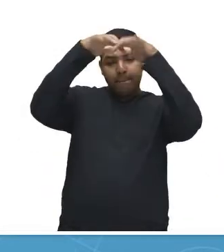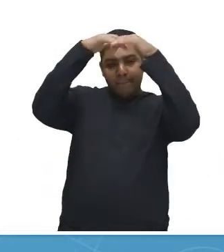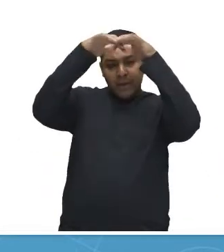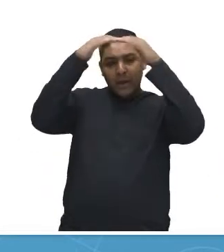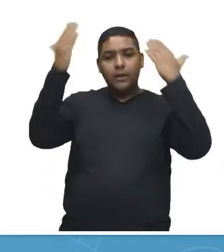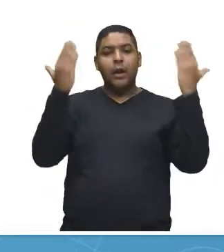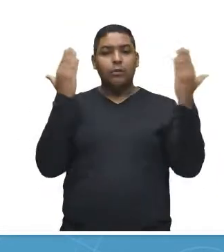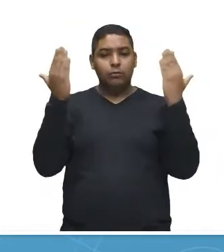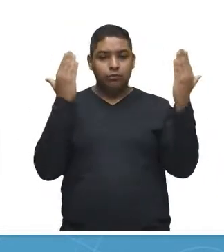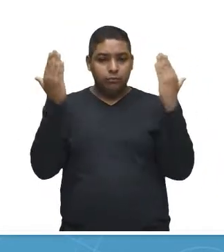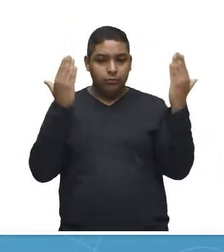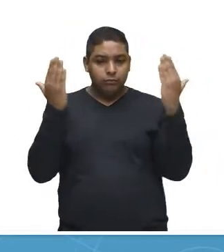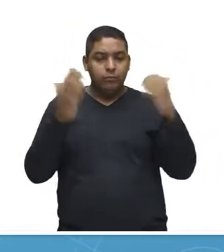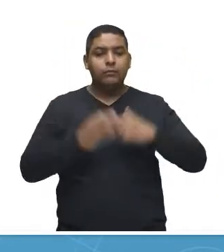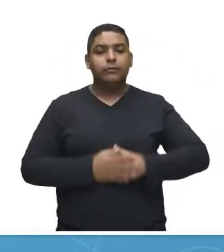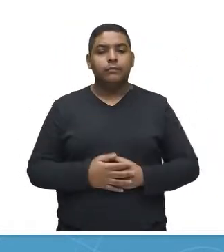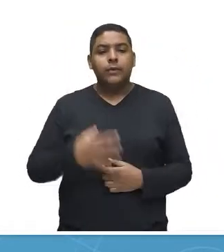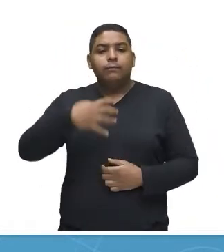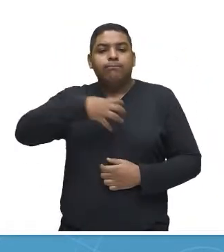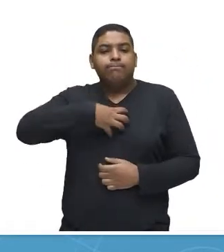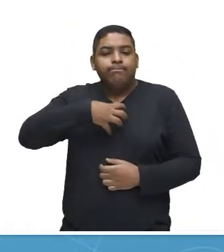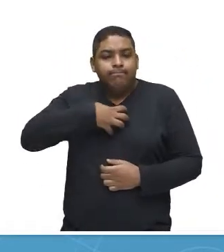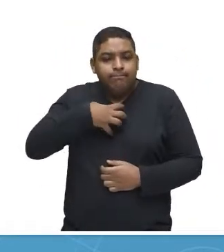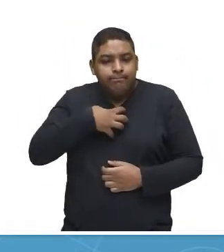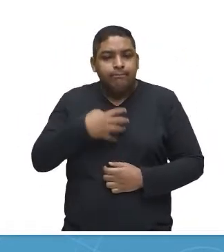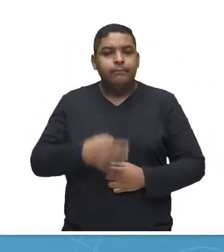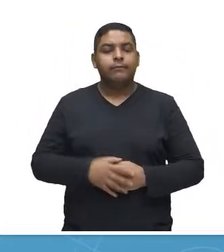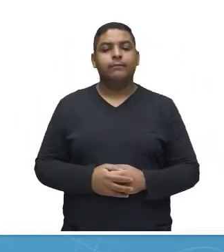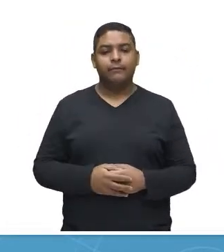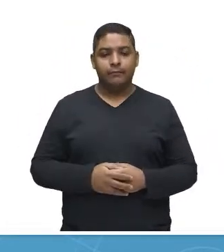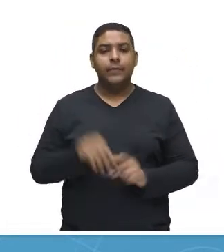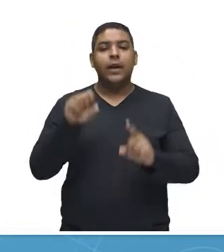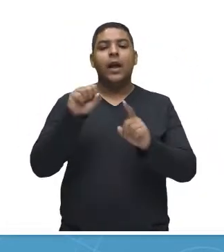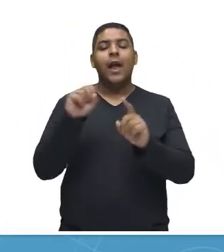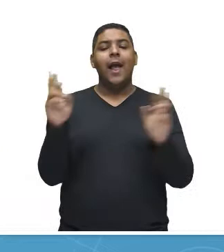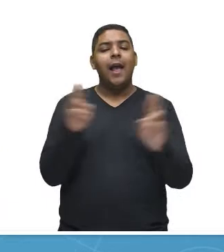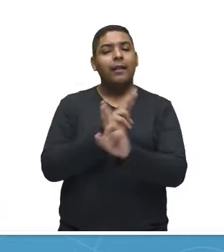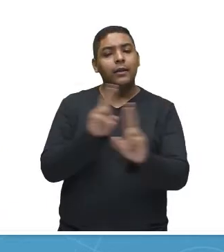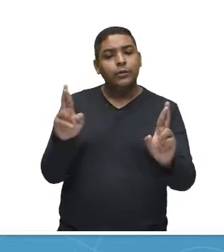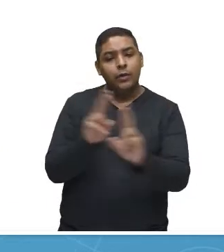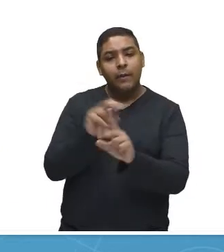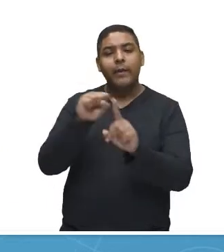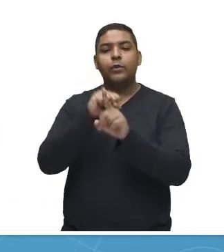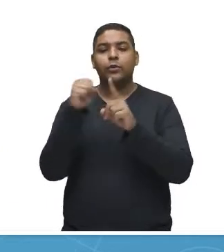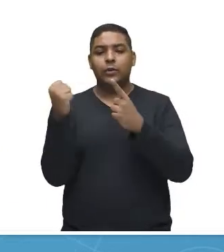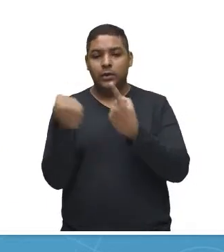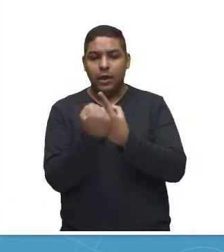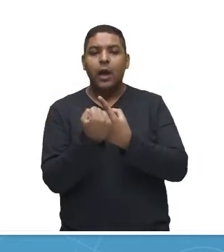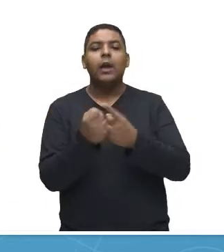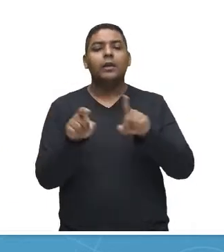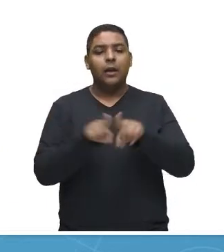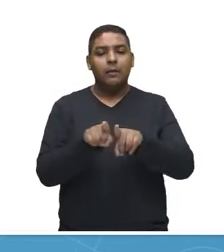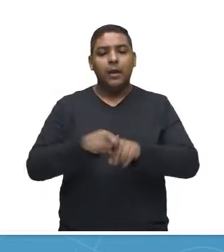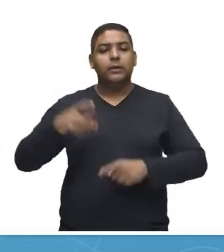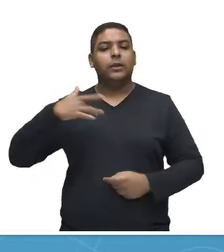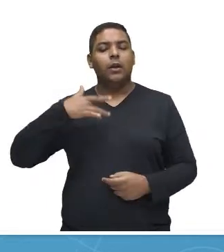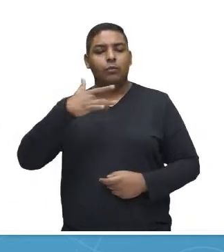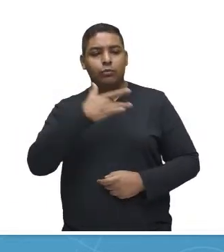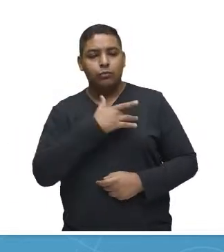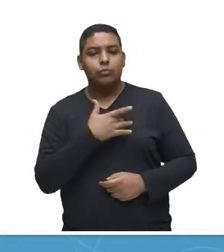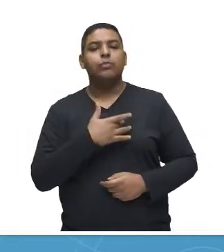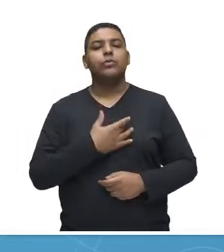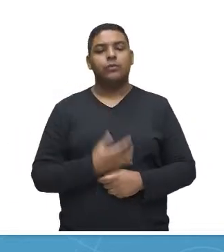o psicológico, emocional, os relacionamentos sociais, a saúde,